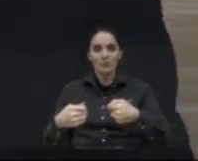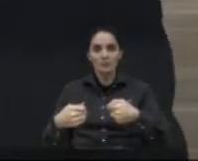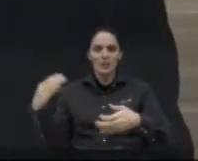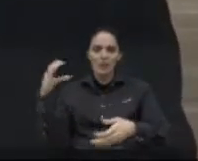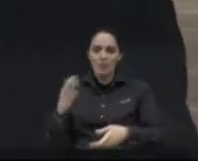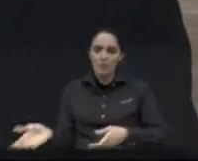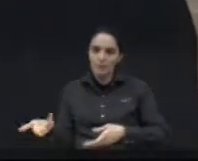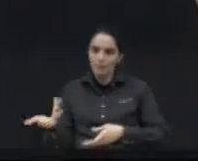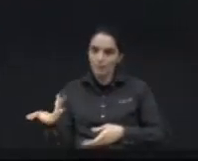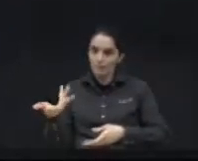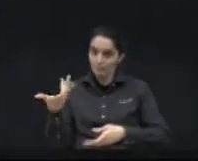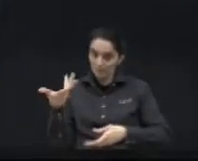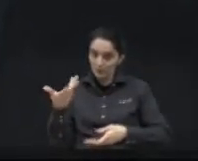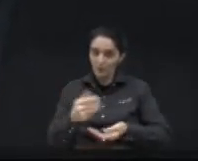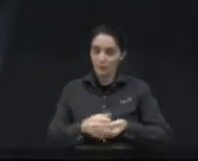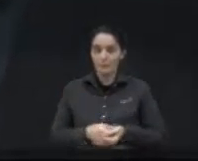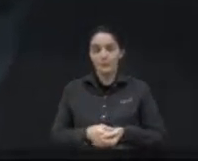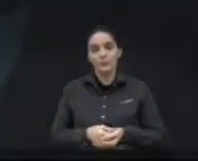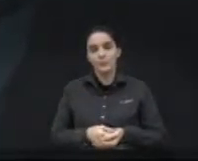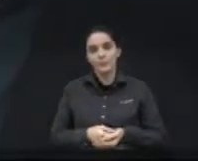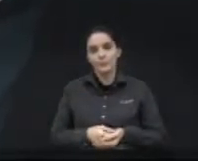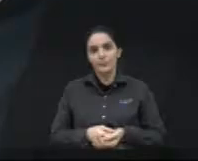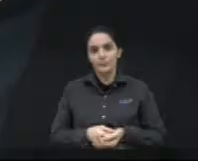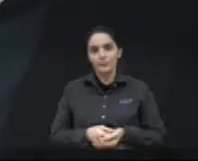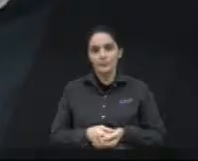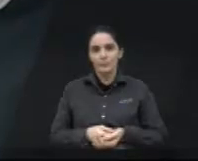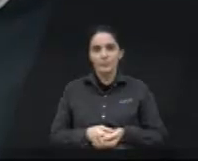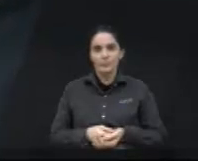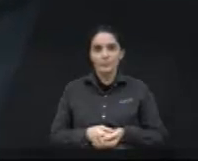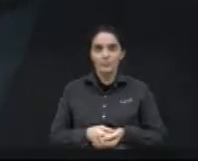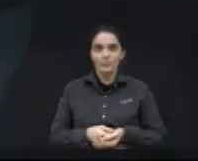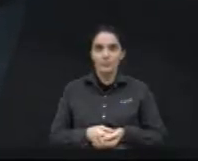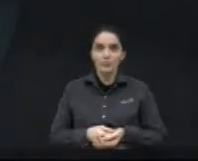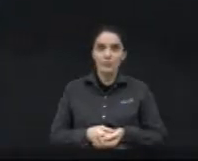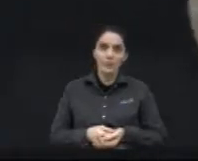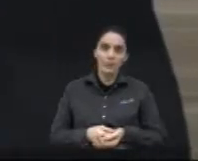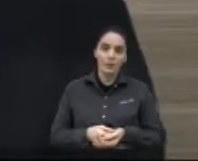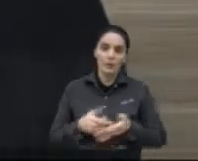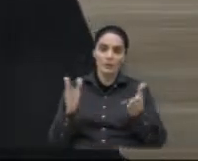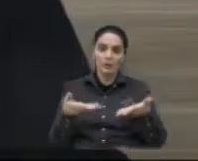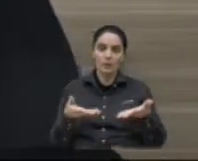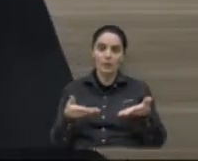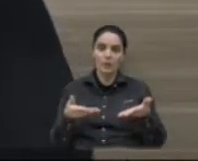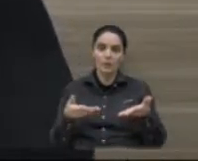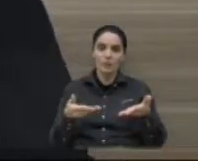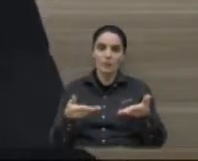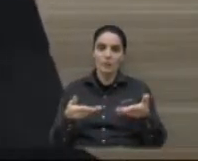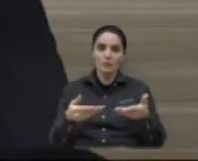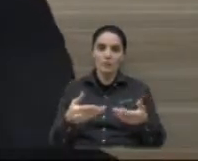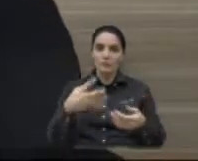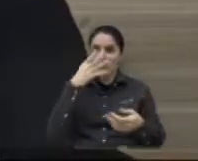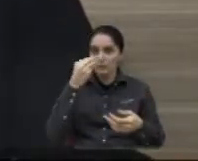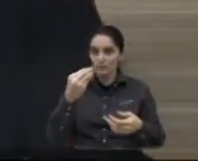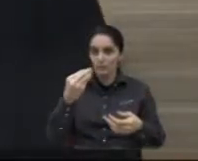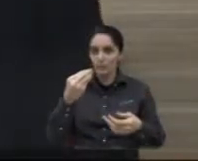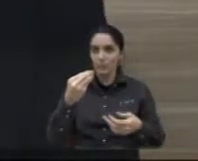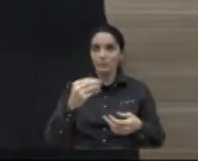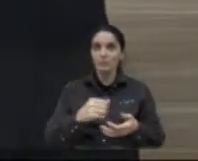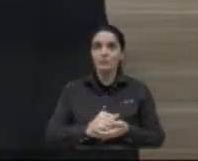velocidade. Então, eu pediria a gentileza do senhor que a gente pode passar um minutinho aqui umas fotos e o João vai falar quais